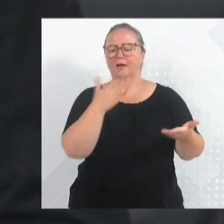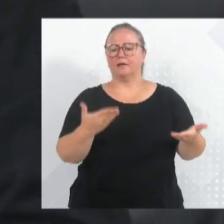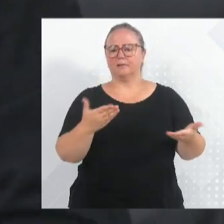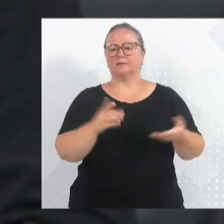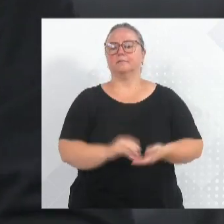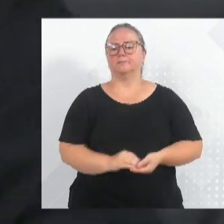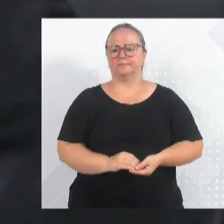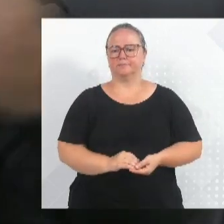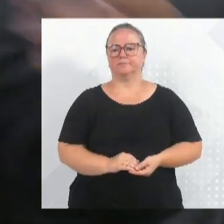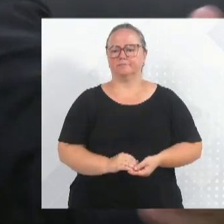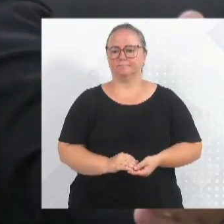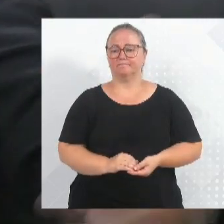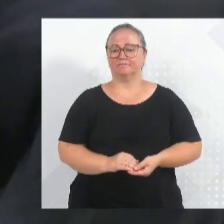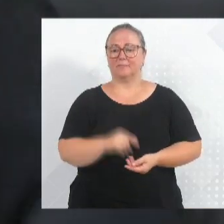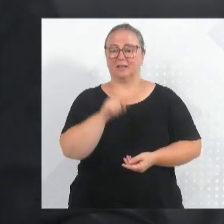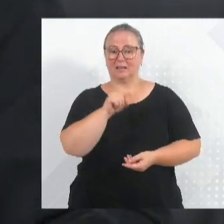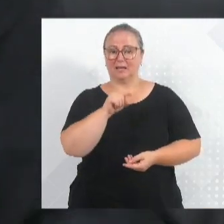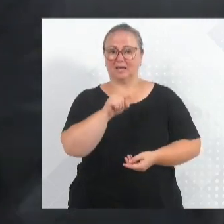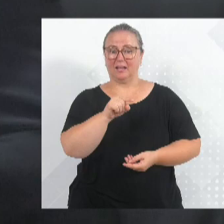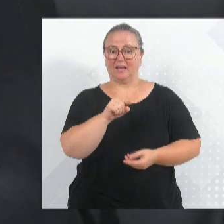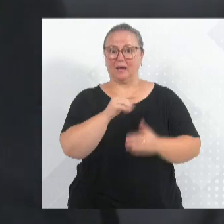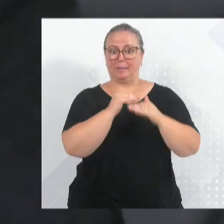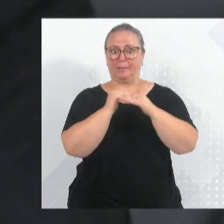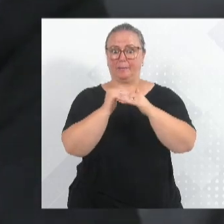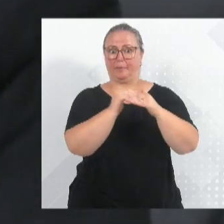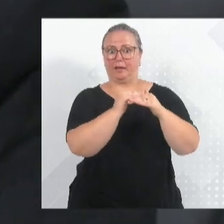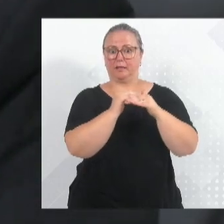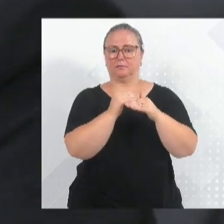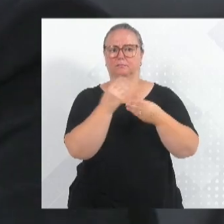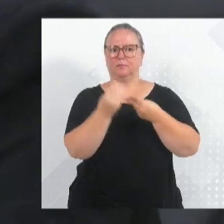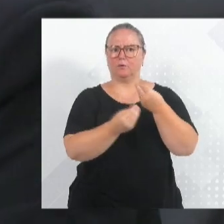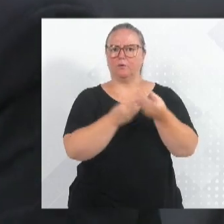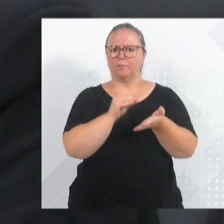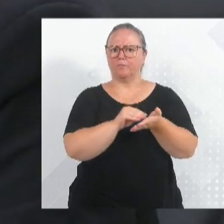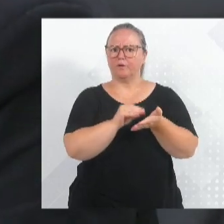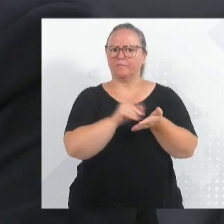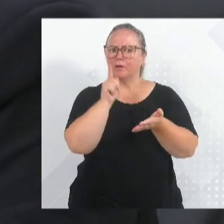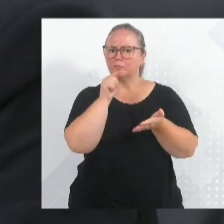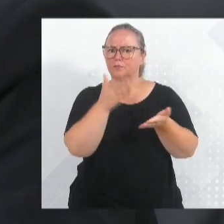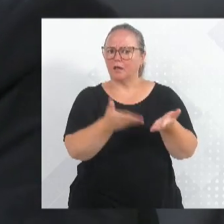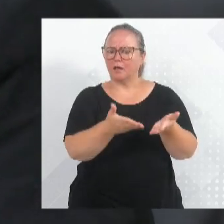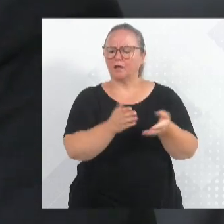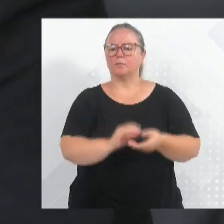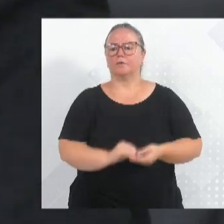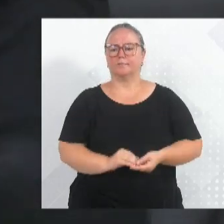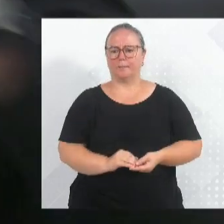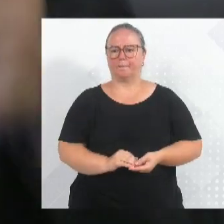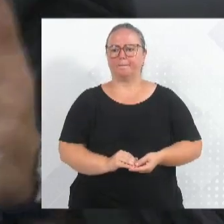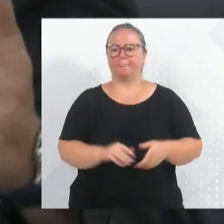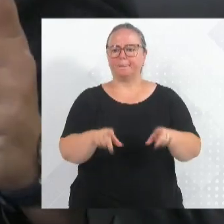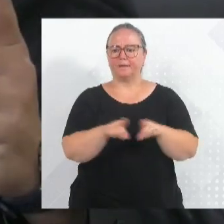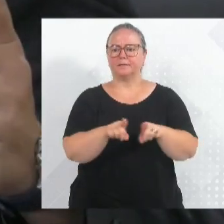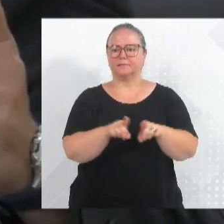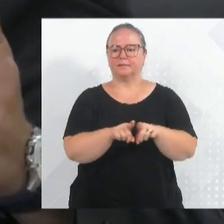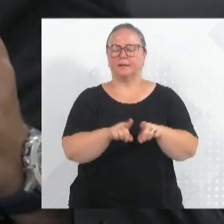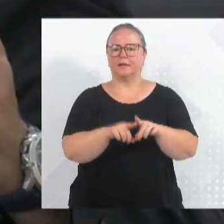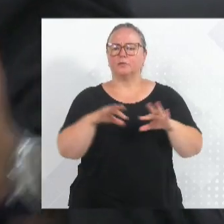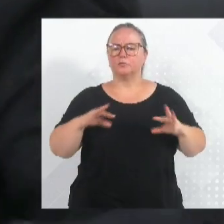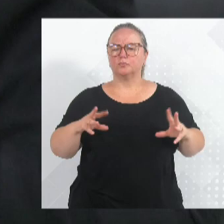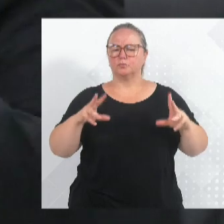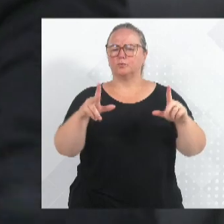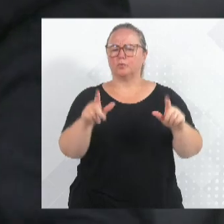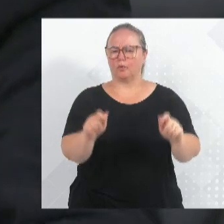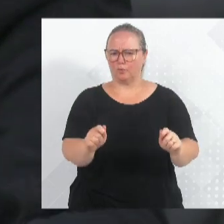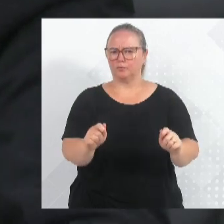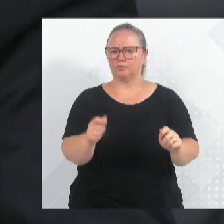Um loteamento daquele padrão não pode faltar água. E eu quero dizer para o senhor, e aqui eu quero fazer uma meia-culpa para todos,